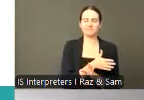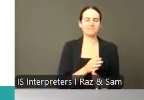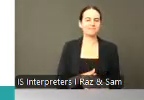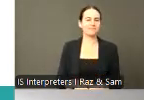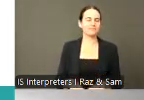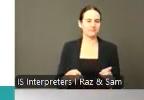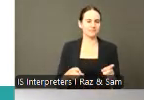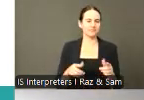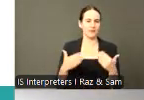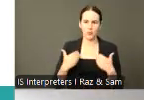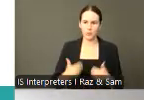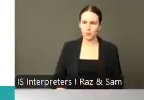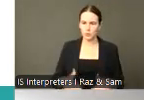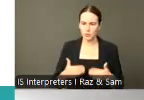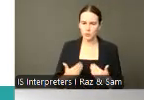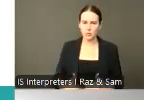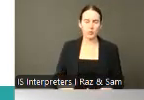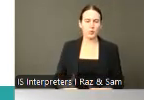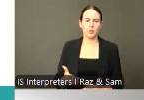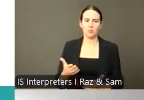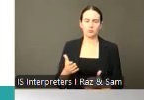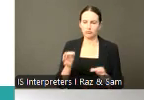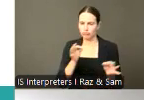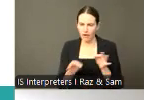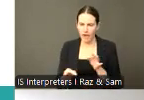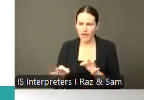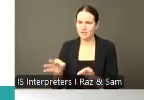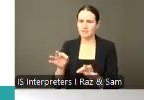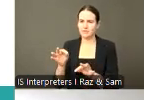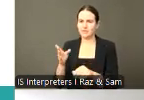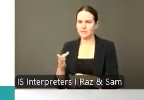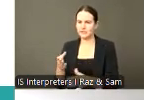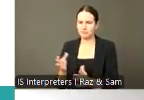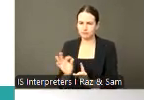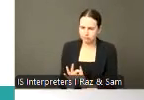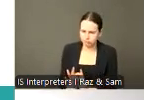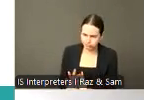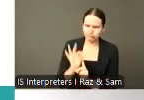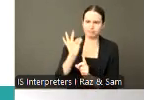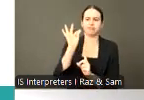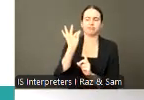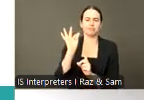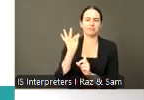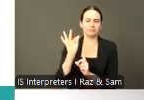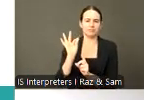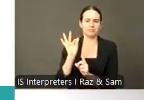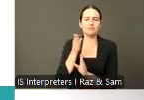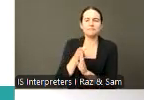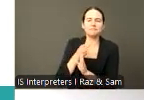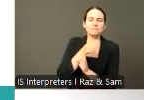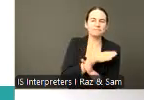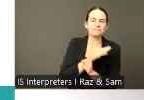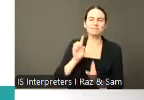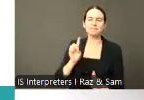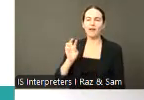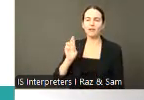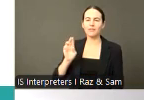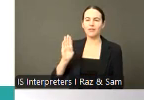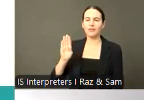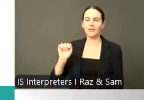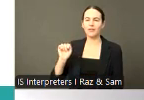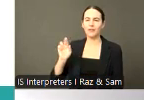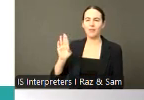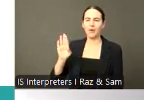grande coincidência de condições com o que o Dr. Jarbas Barbosa levantou